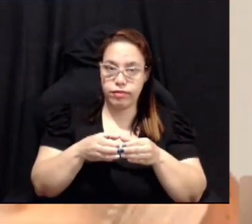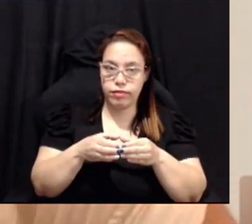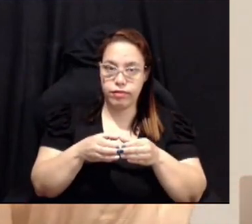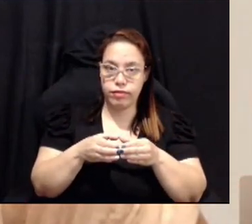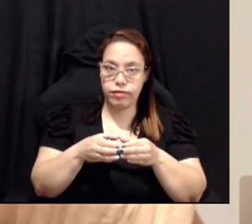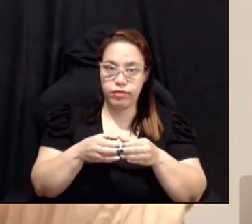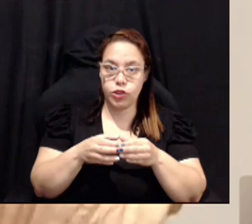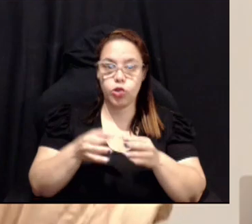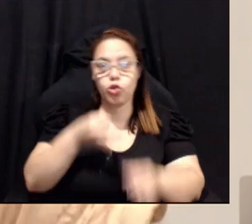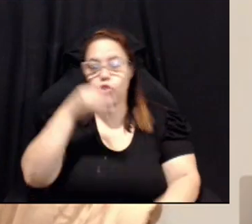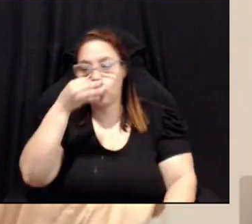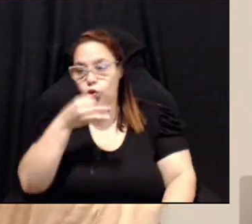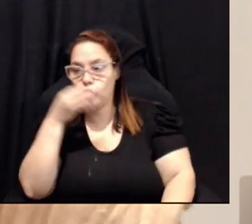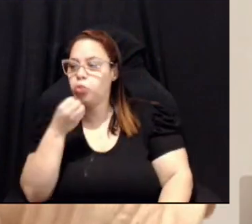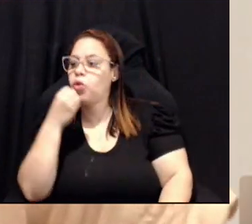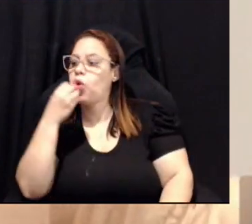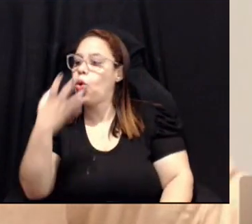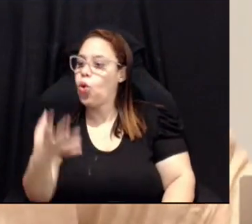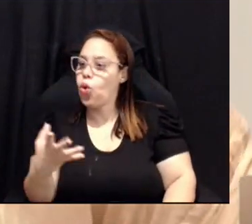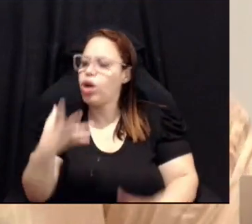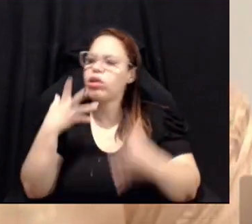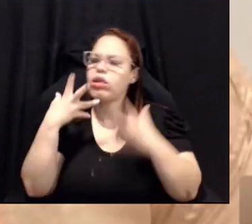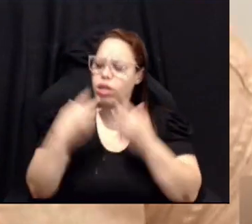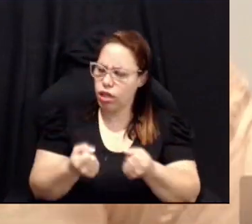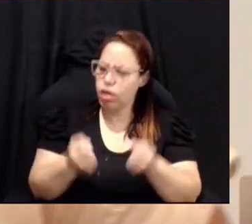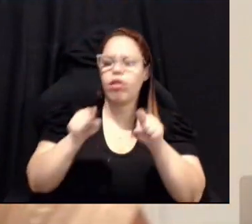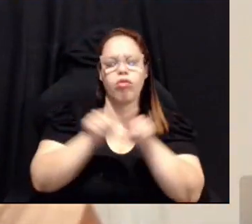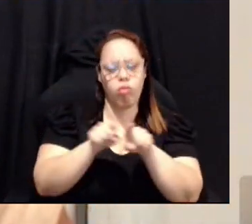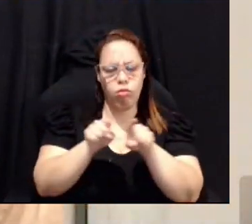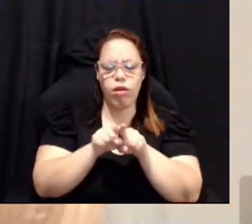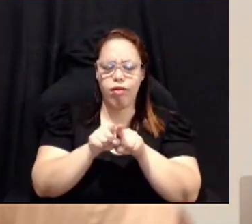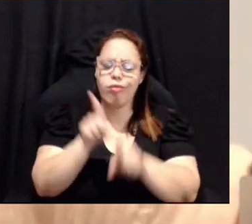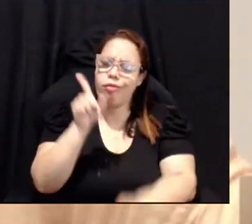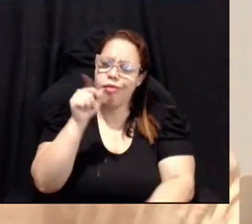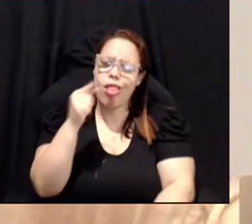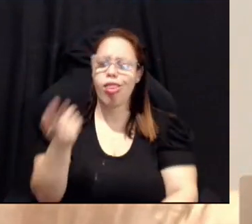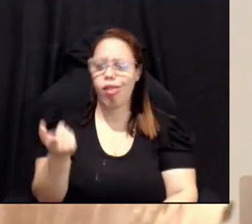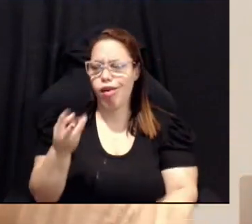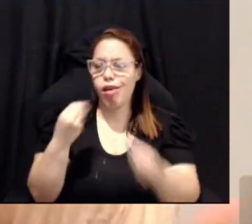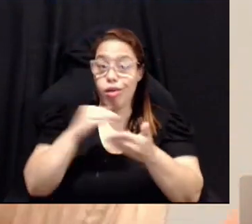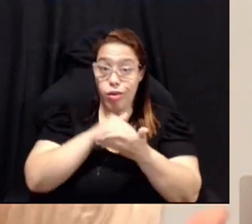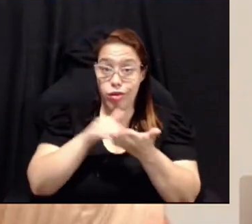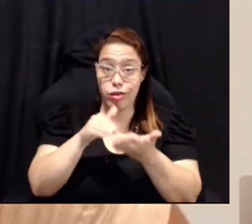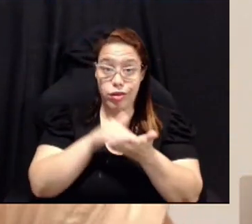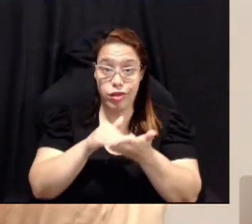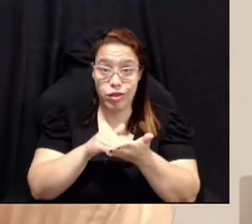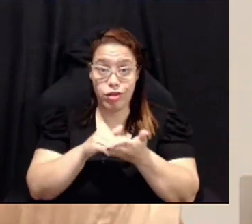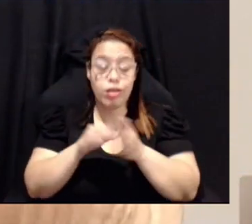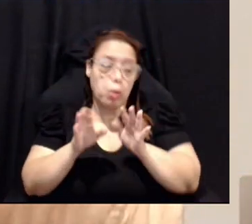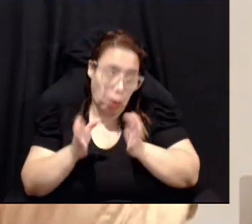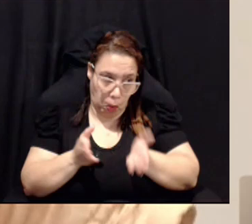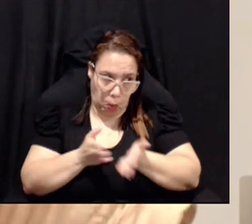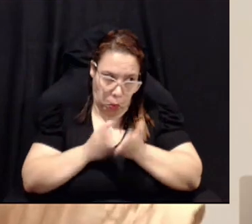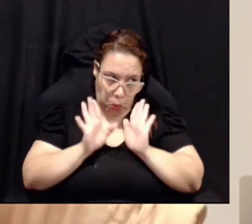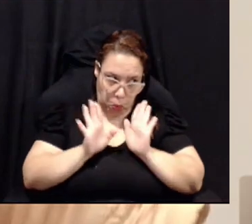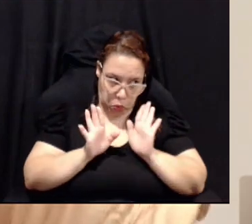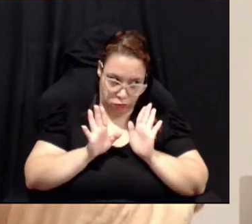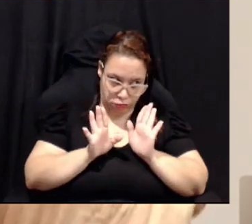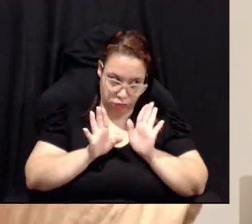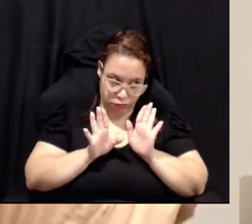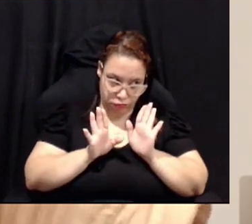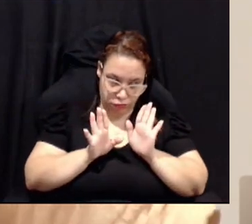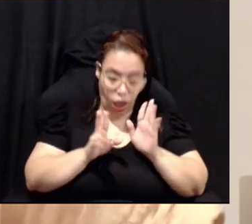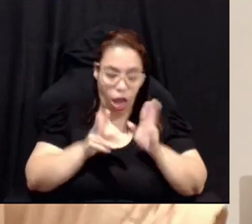elogios, né, de coisas que a gente tem que aceitar também. A gente, né, como a secretária bem diz, a gente tem que ser humilde e falar, olha, a gente está sendo